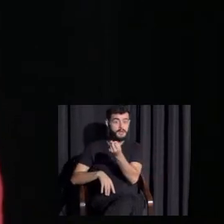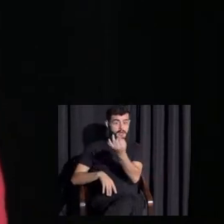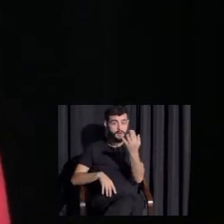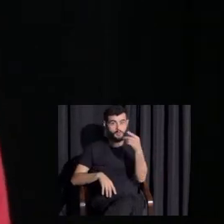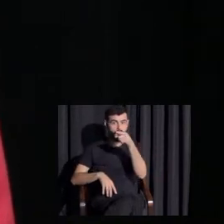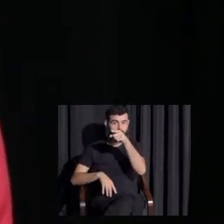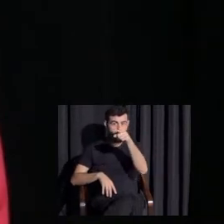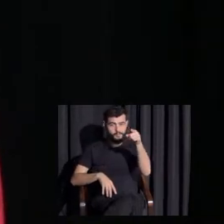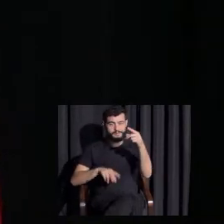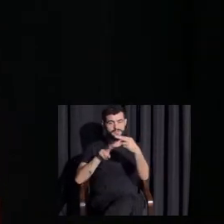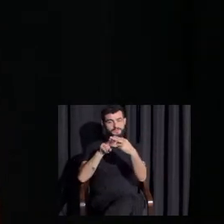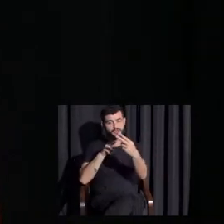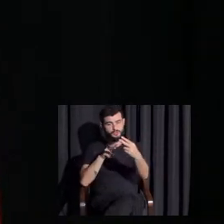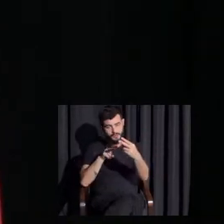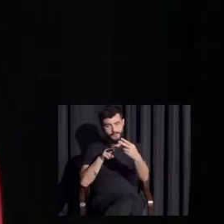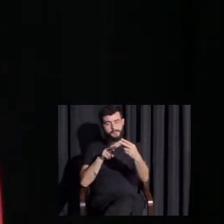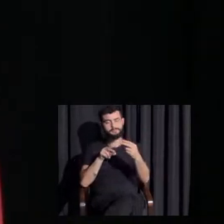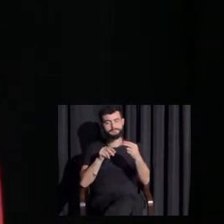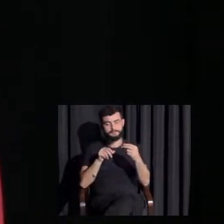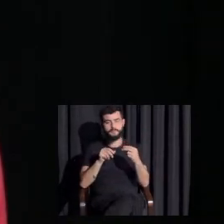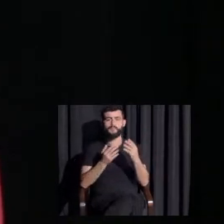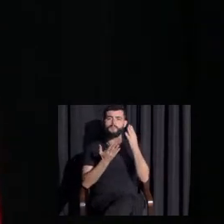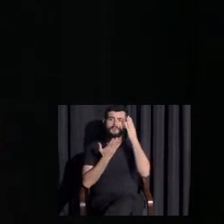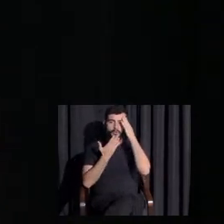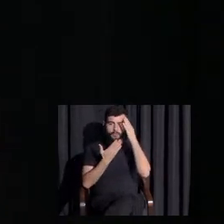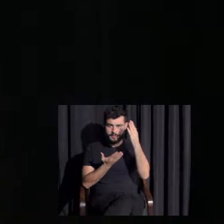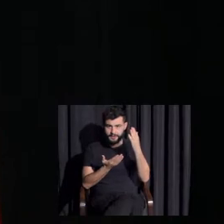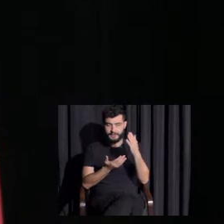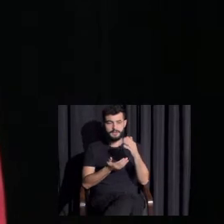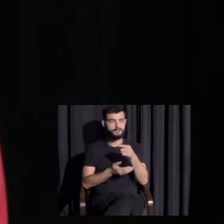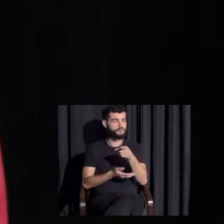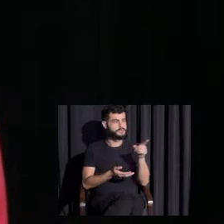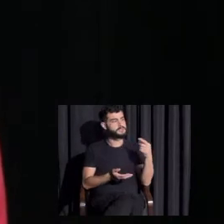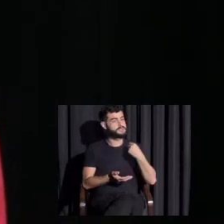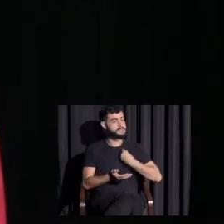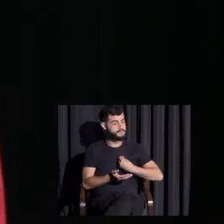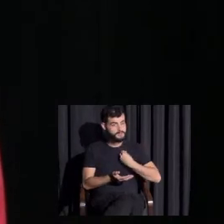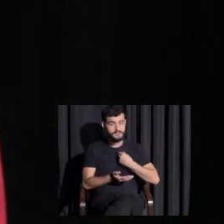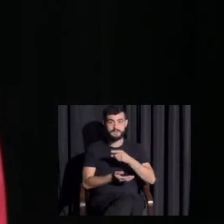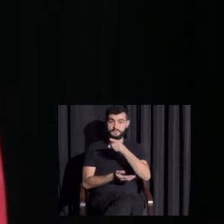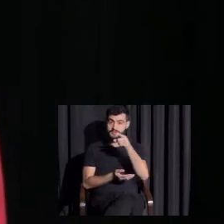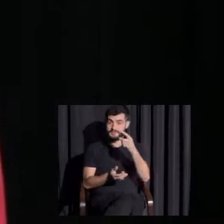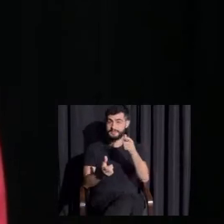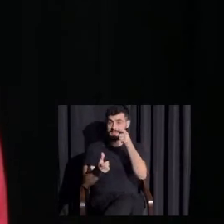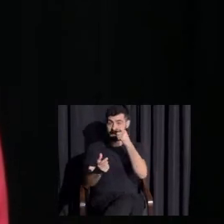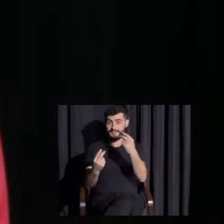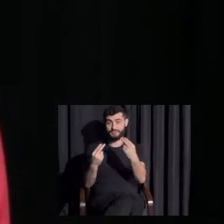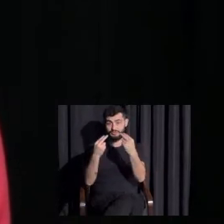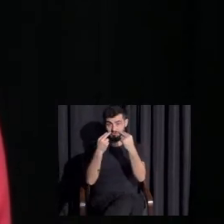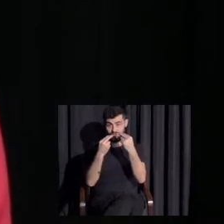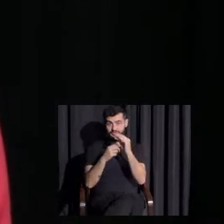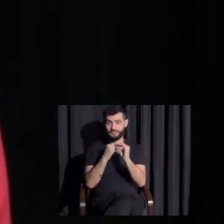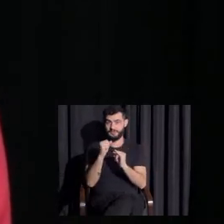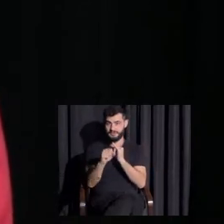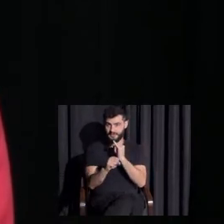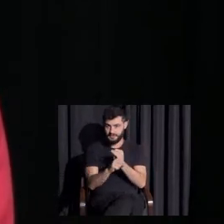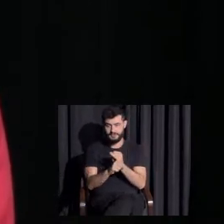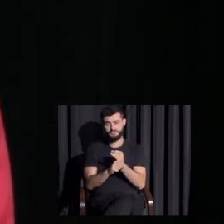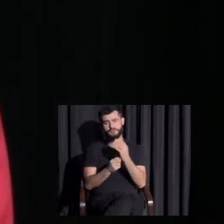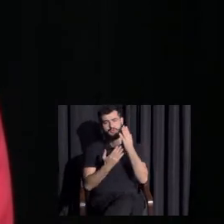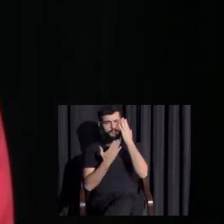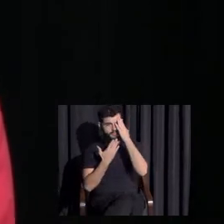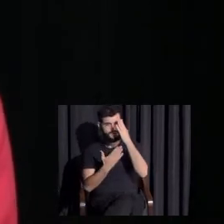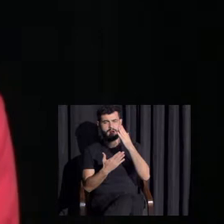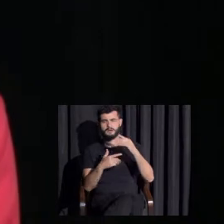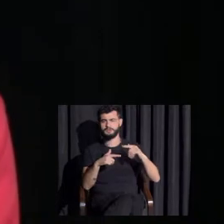a vocês aqui pessoalmente, né, e para quem está nos assistindo, pelo trabalho que a gente vem desenvolvendo